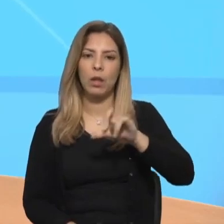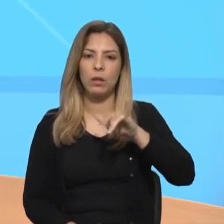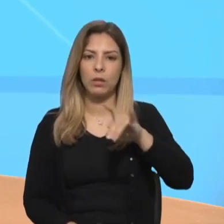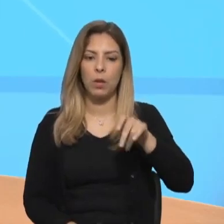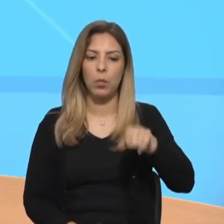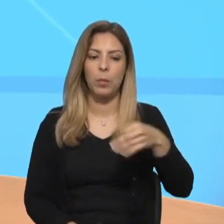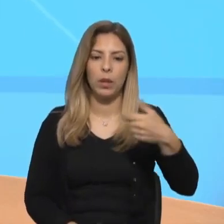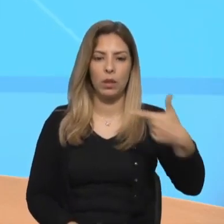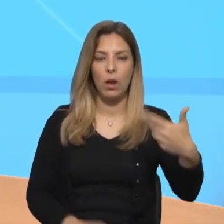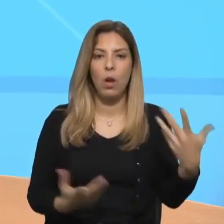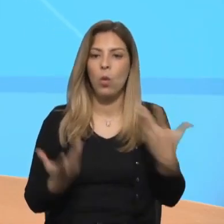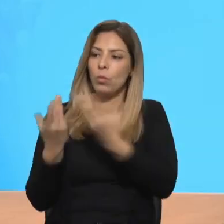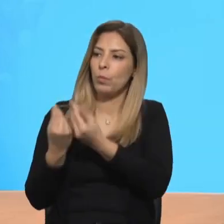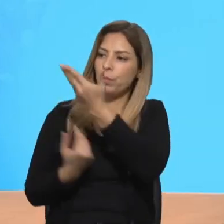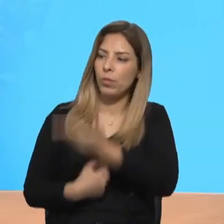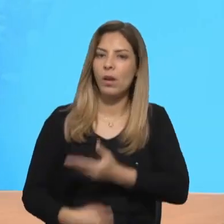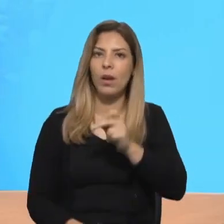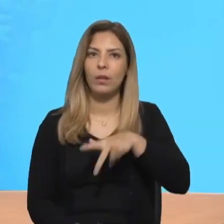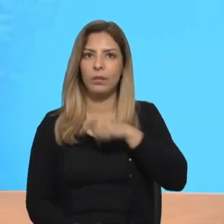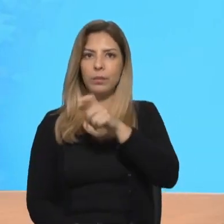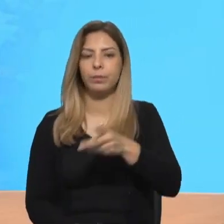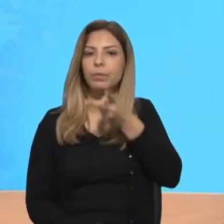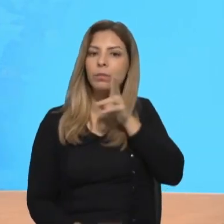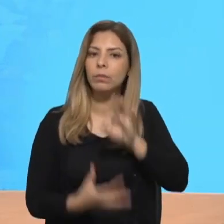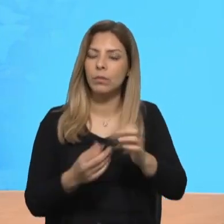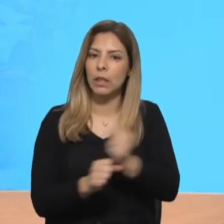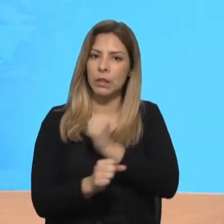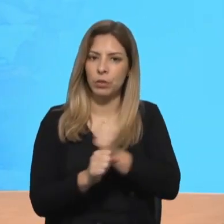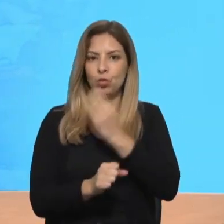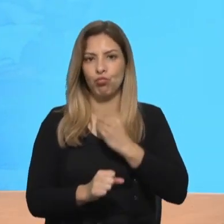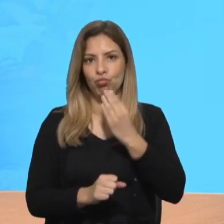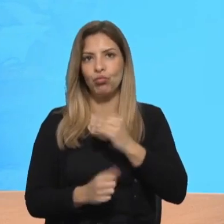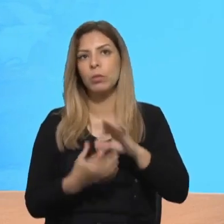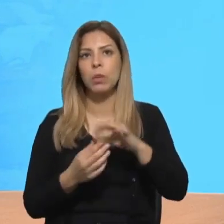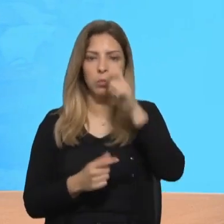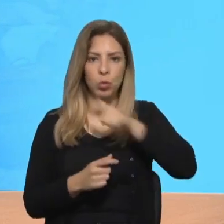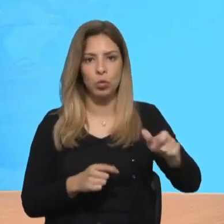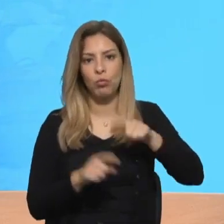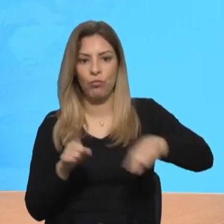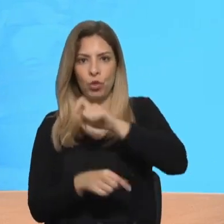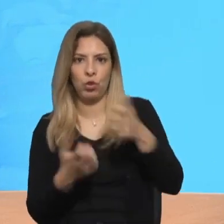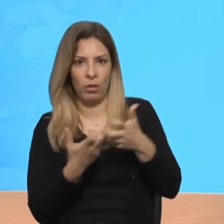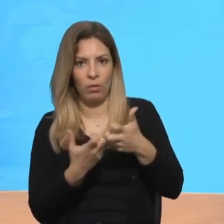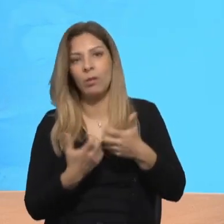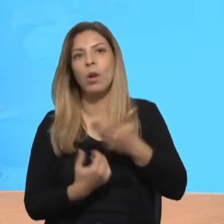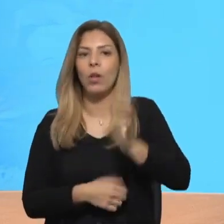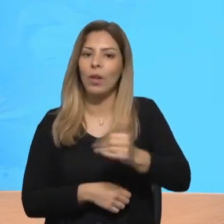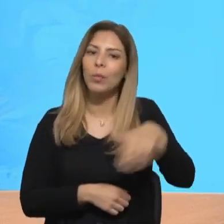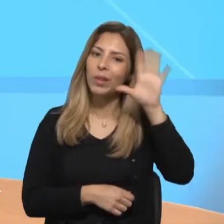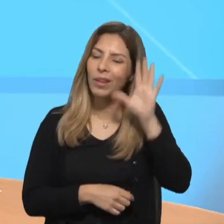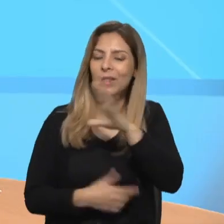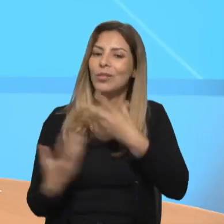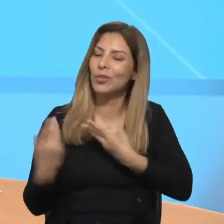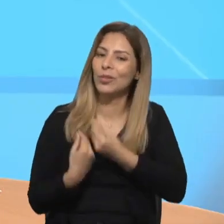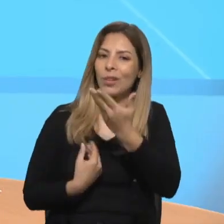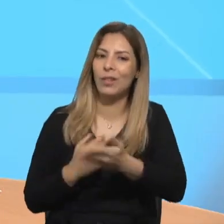Recebemos neste programa Andréa Costa Jorge, diretor do Serviço Jesuíta aos Refugiados em Portugal. Boa tarde, Andréa, obrigada por estar na nossa